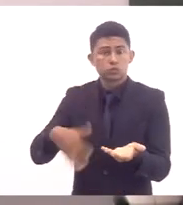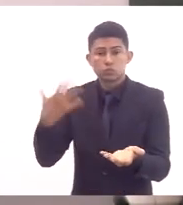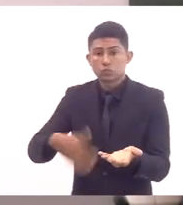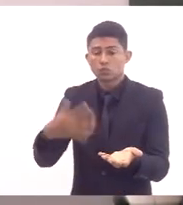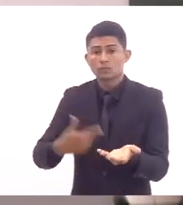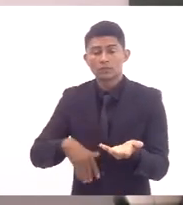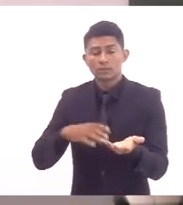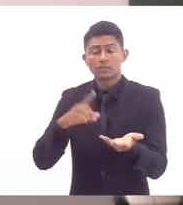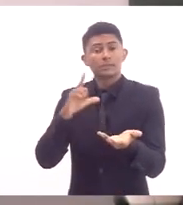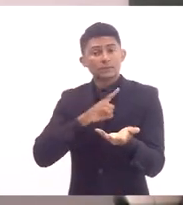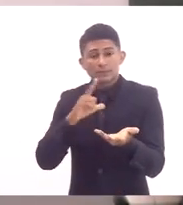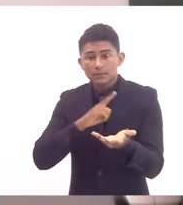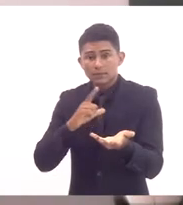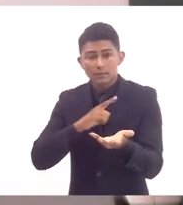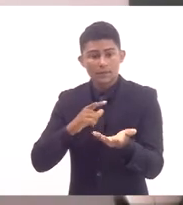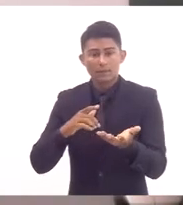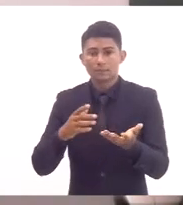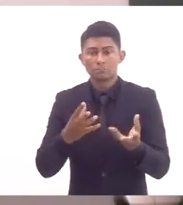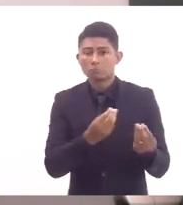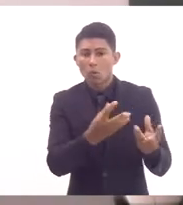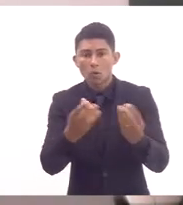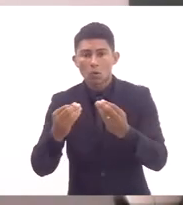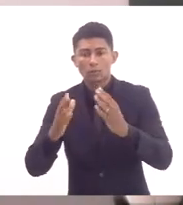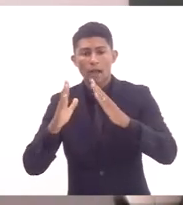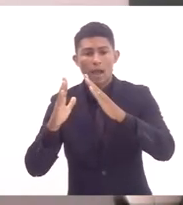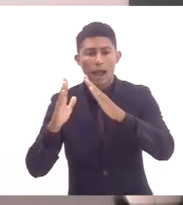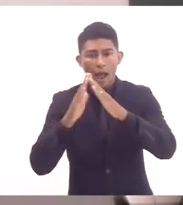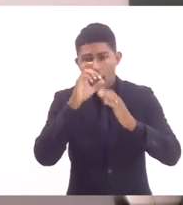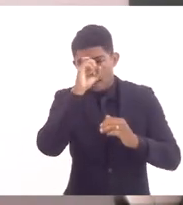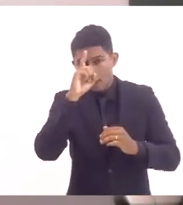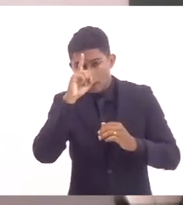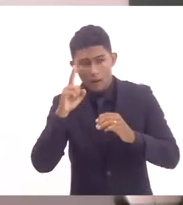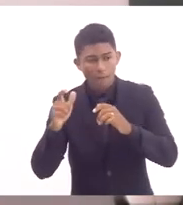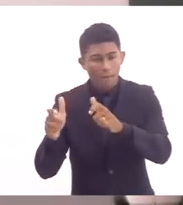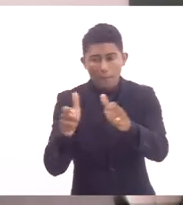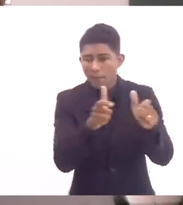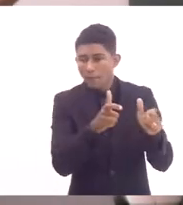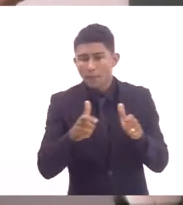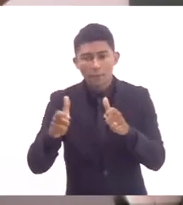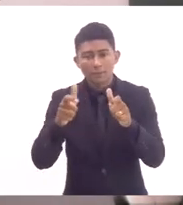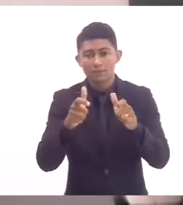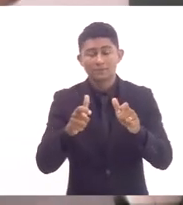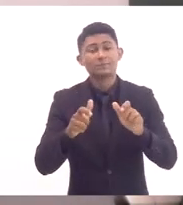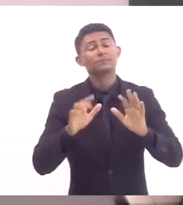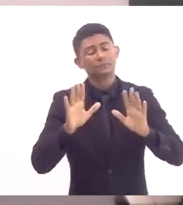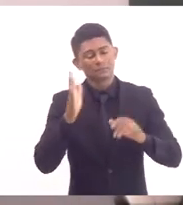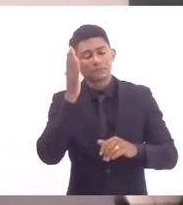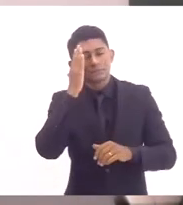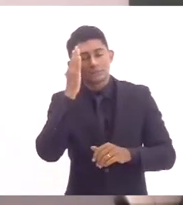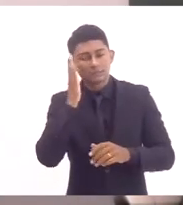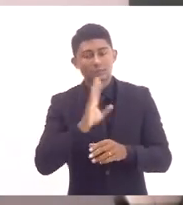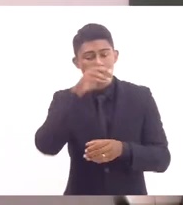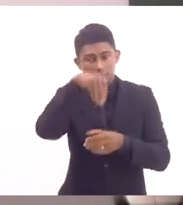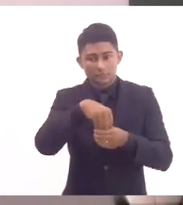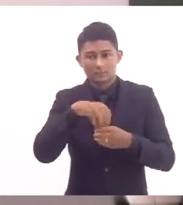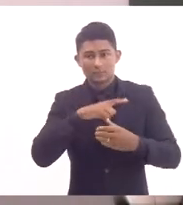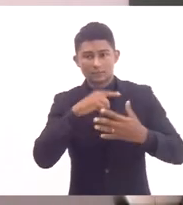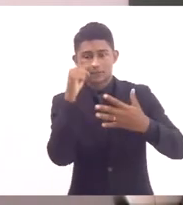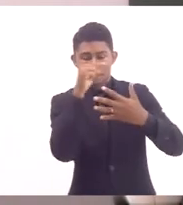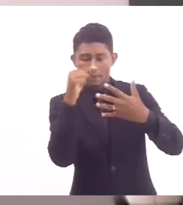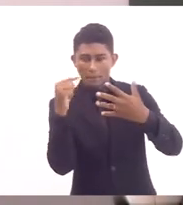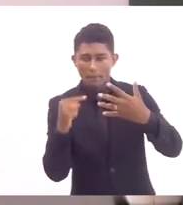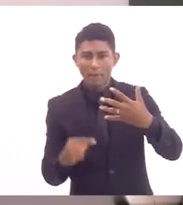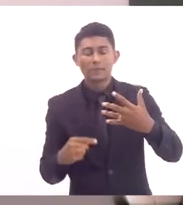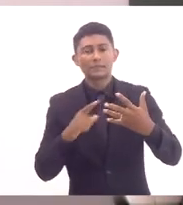rede né de assistência a mulheres na cidade os protocolos existem e as definições são